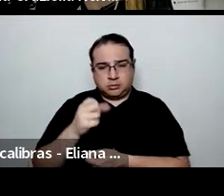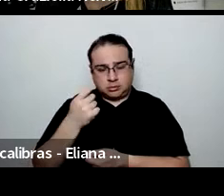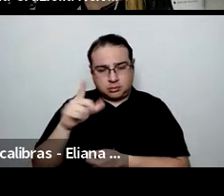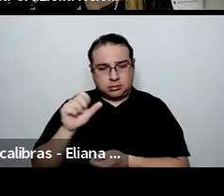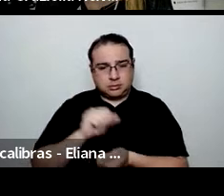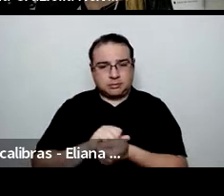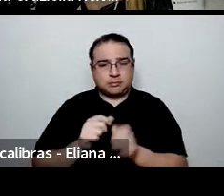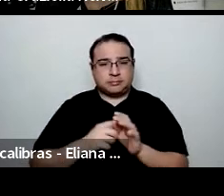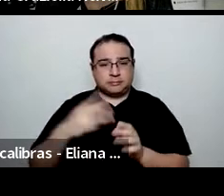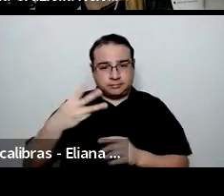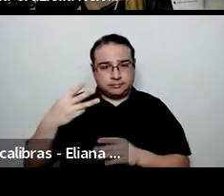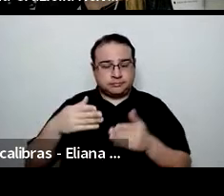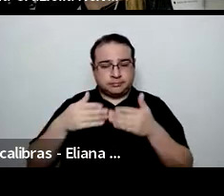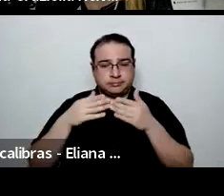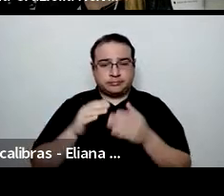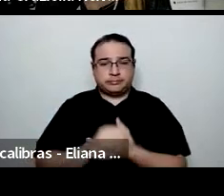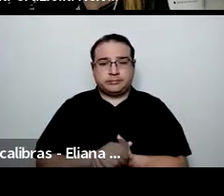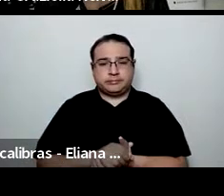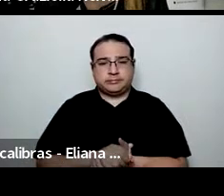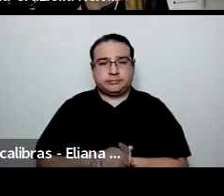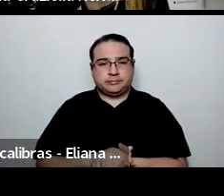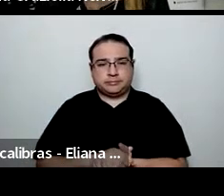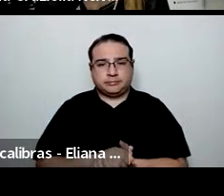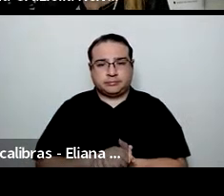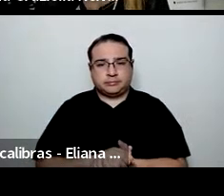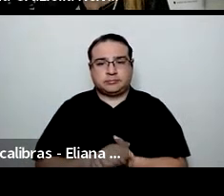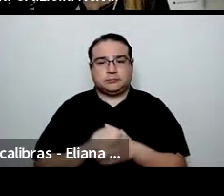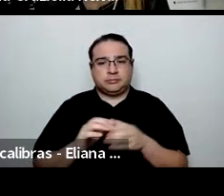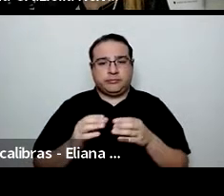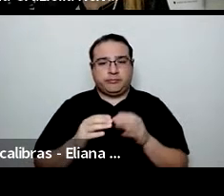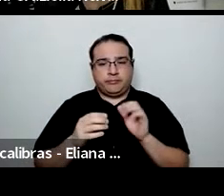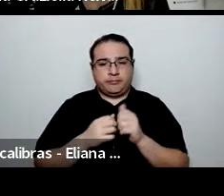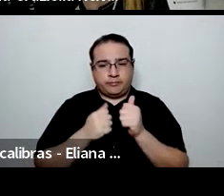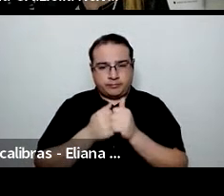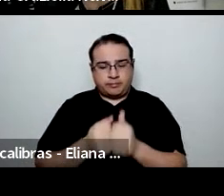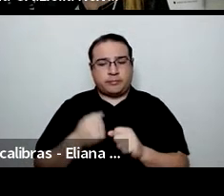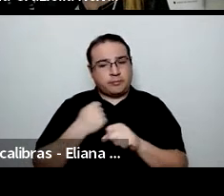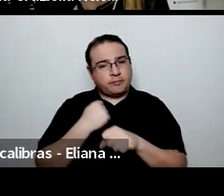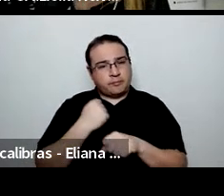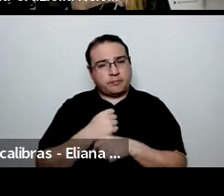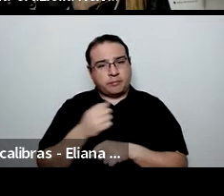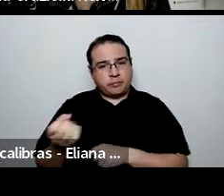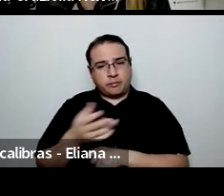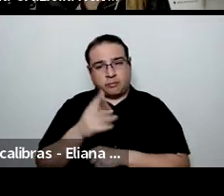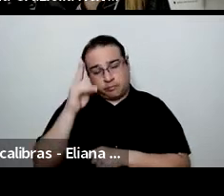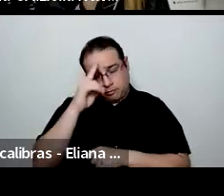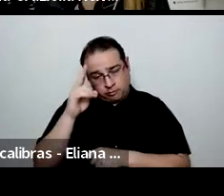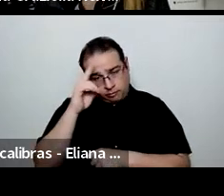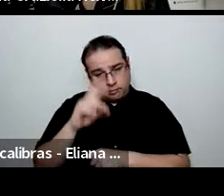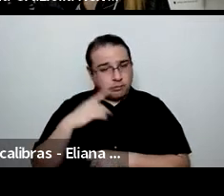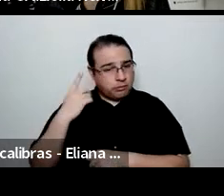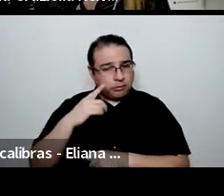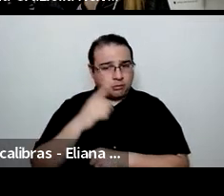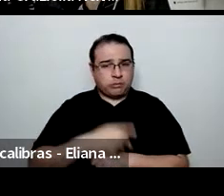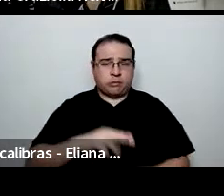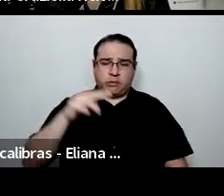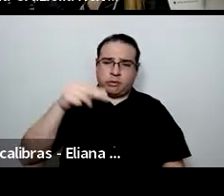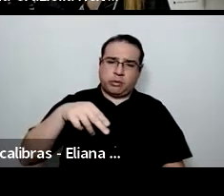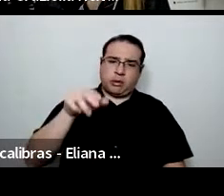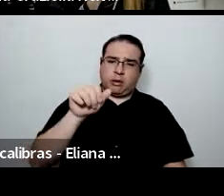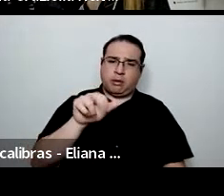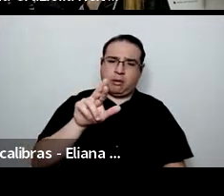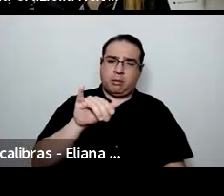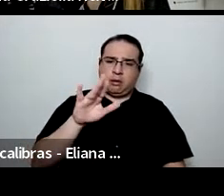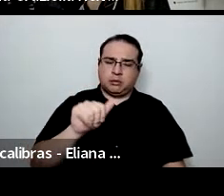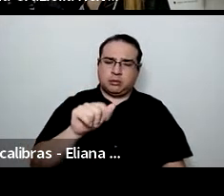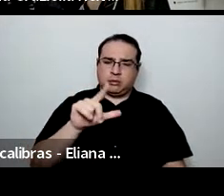outros terceira recorrida a Coligação juntos Construindo Uma Nova História advogados doutores narayana Áurea